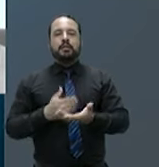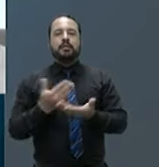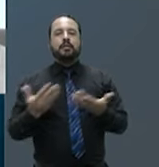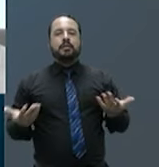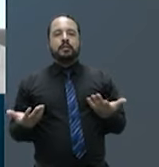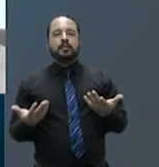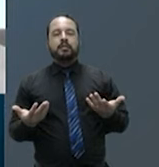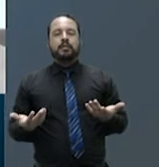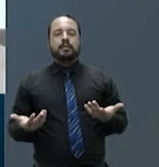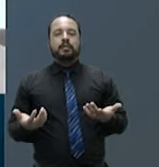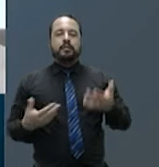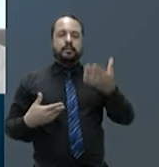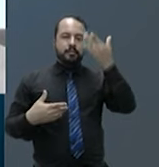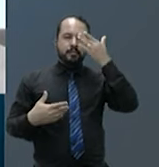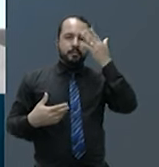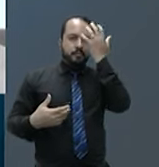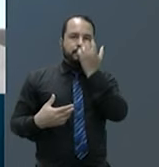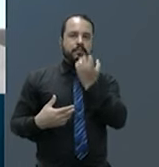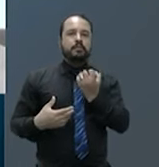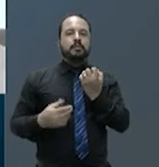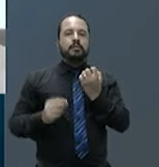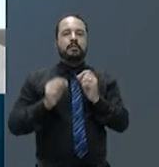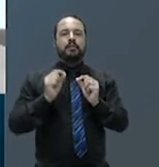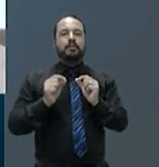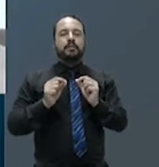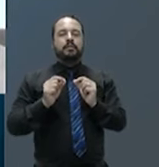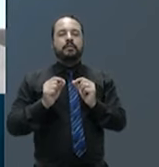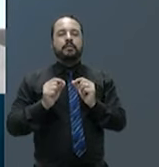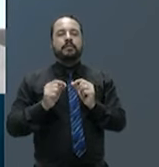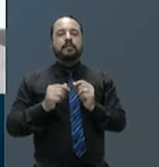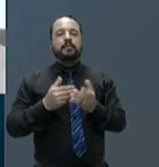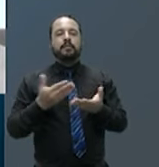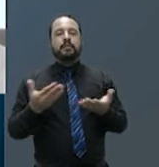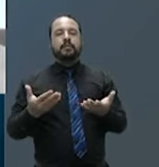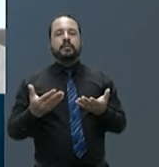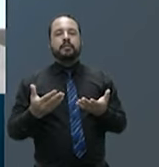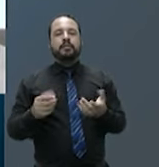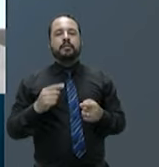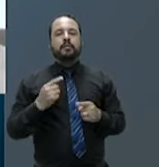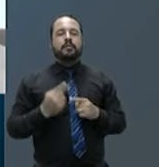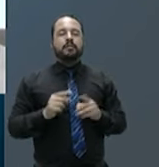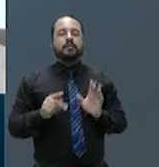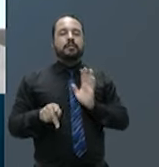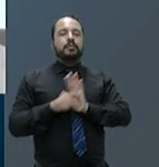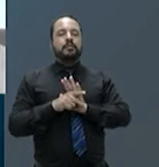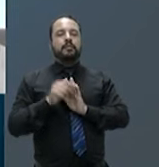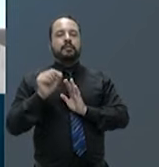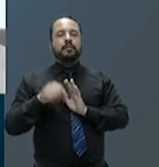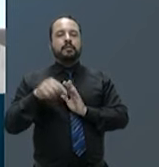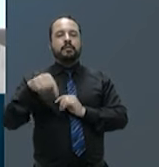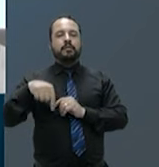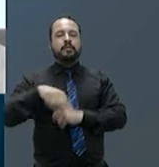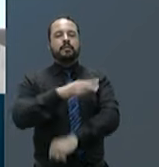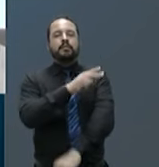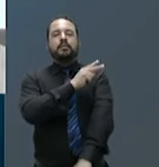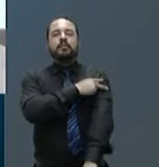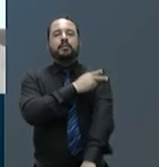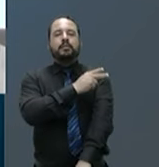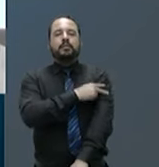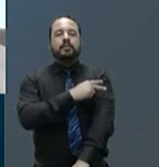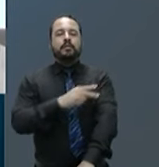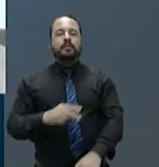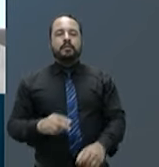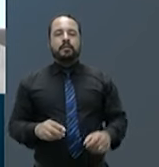seriíssima questão do vício de citação, porque, segundo atesta o próprio oficial